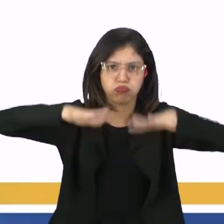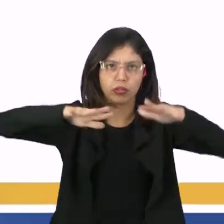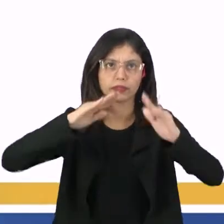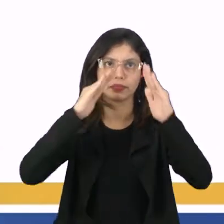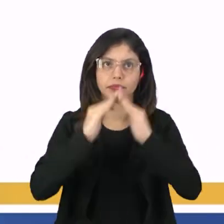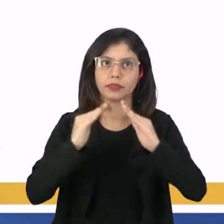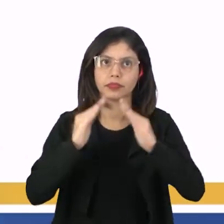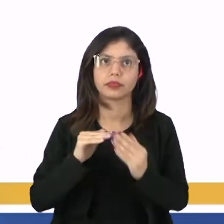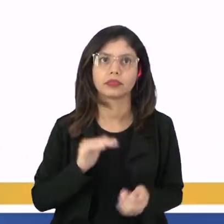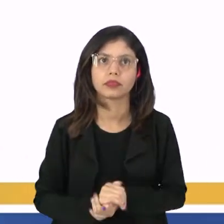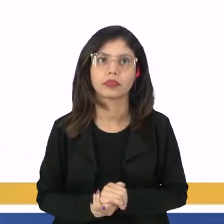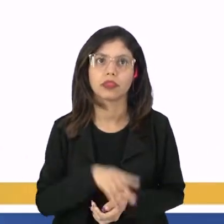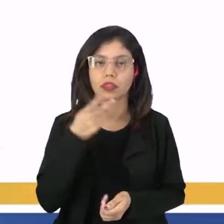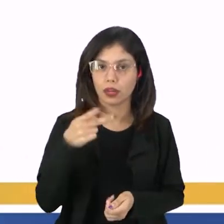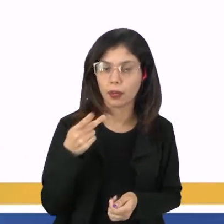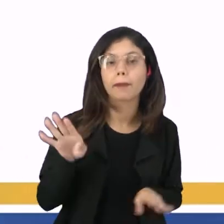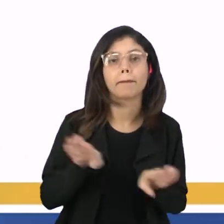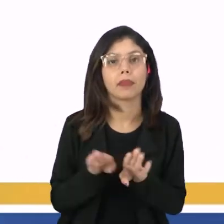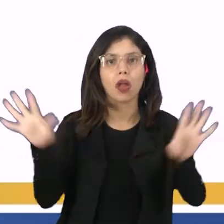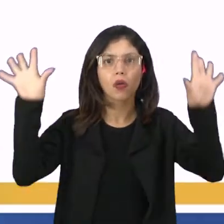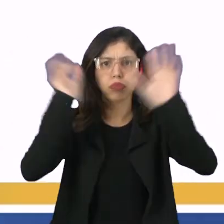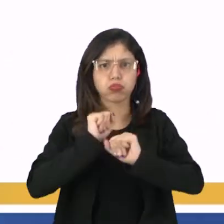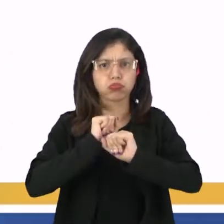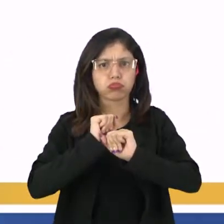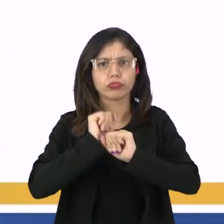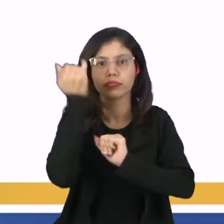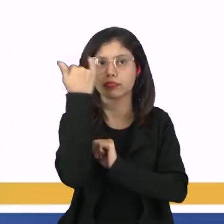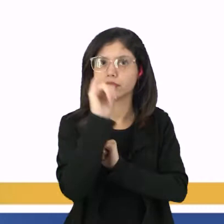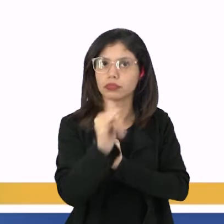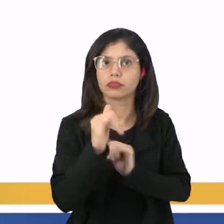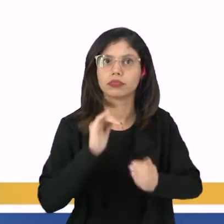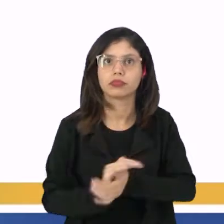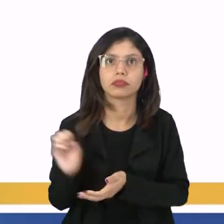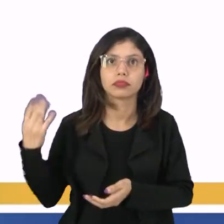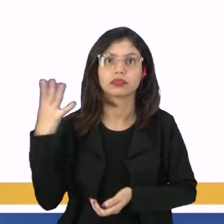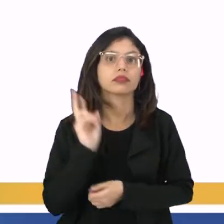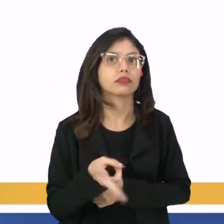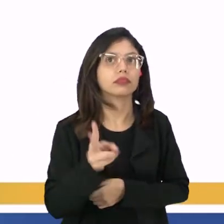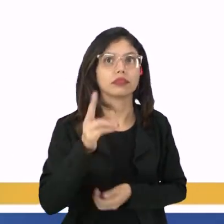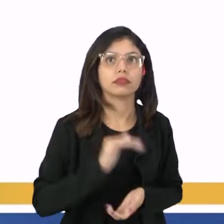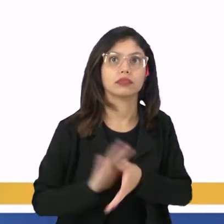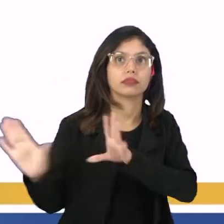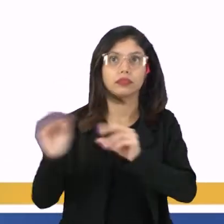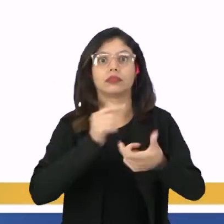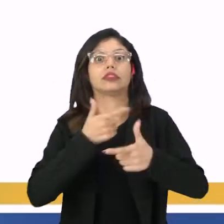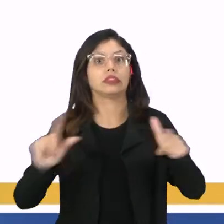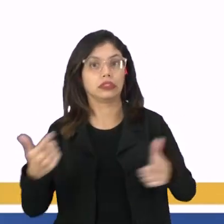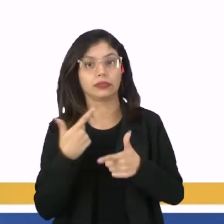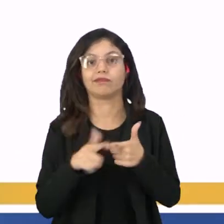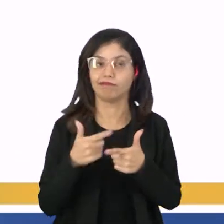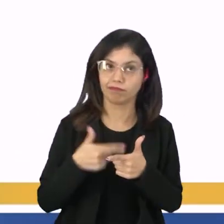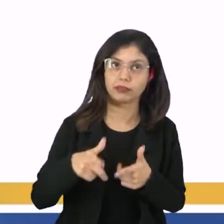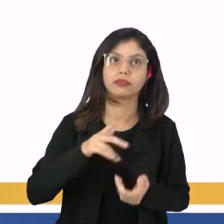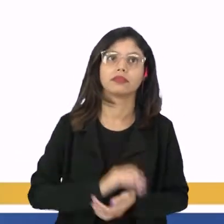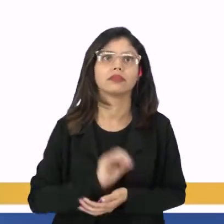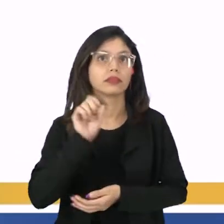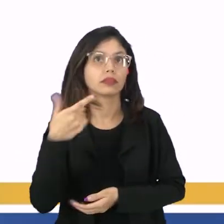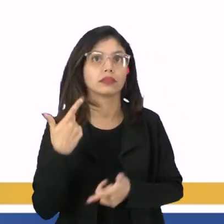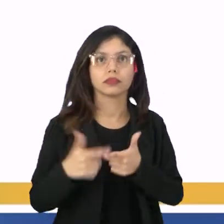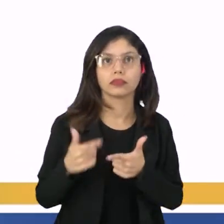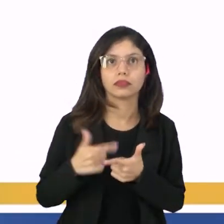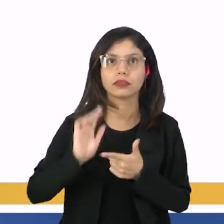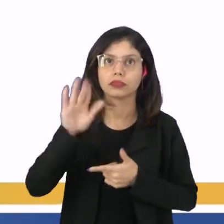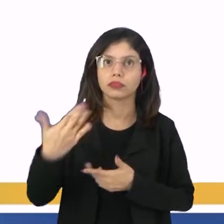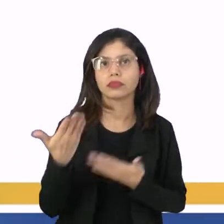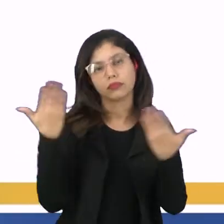Pode ser também a respeito de apagões de energia, que estão acontecendo constantemente, trazendo grandes prejuízos. Ou pode